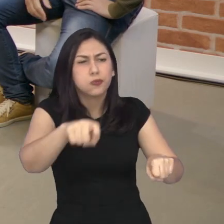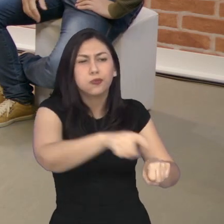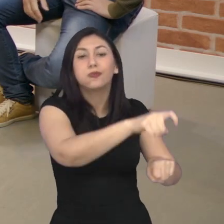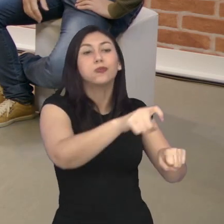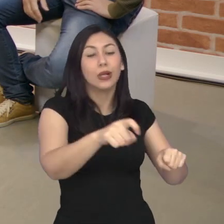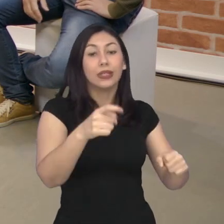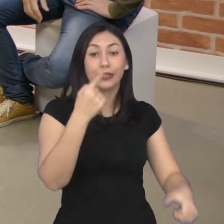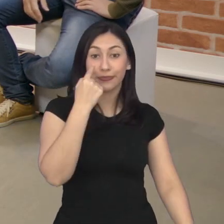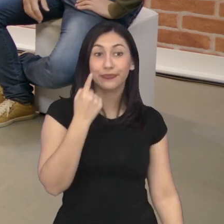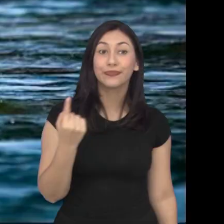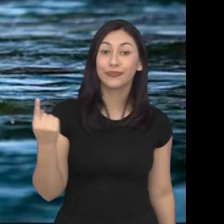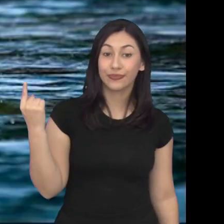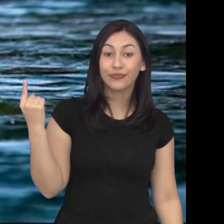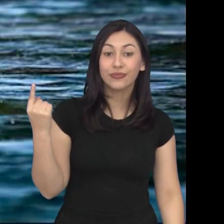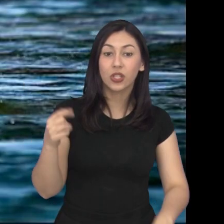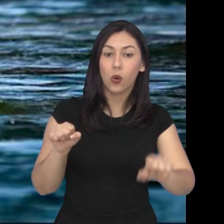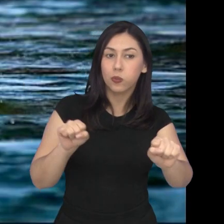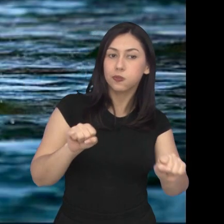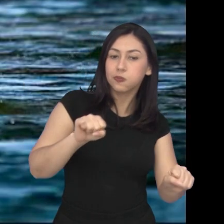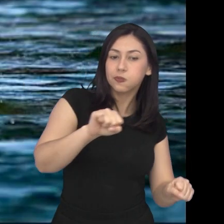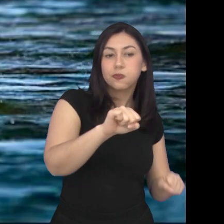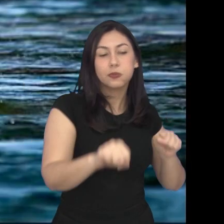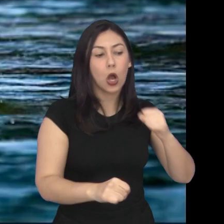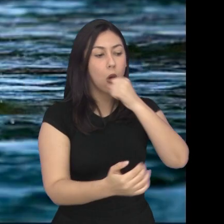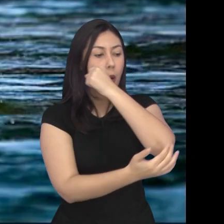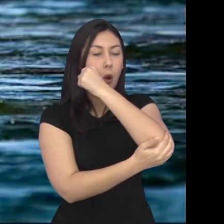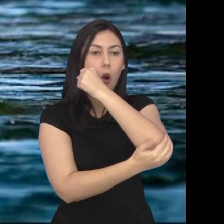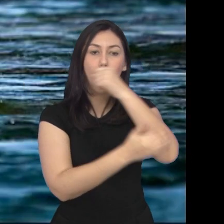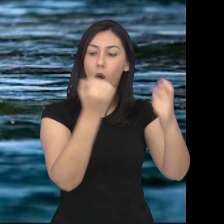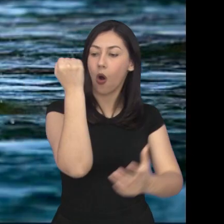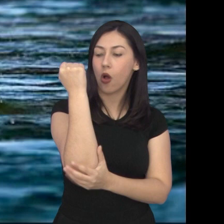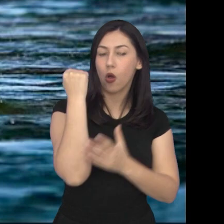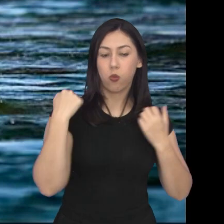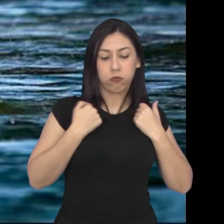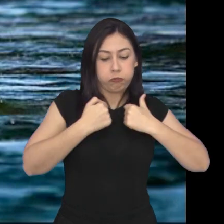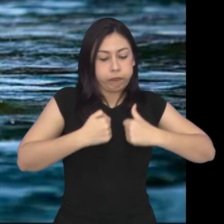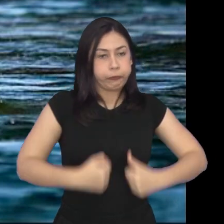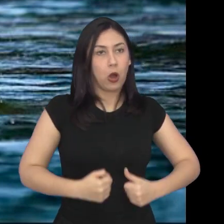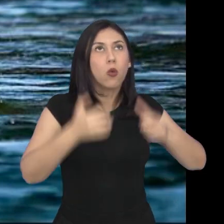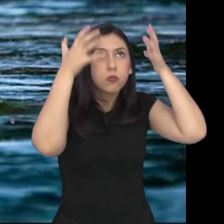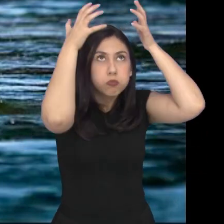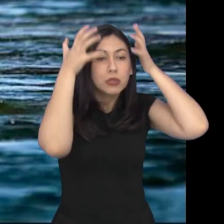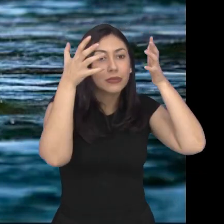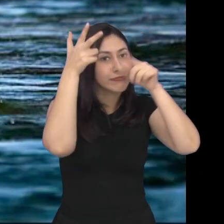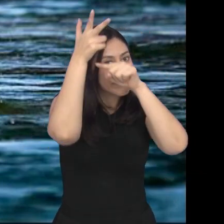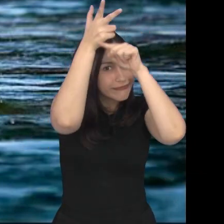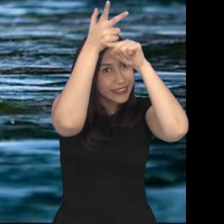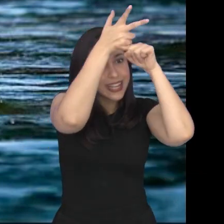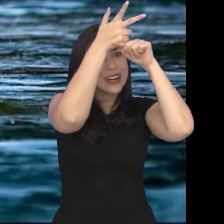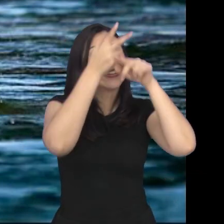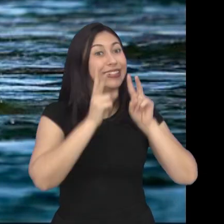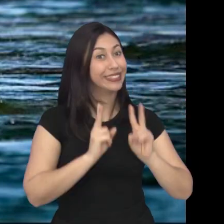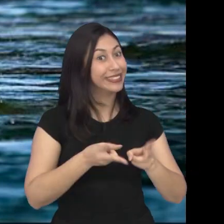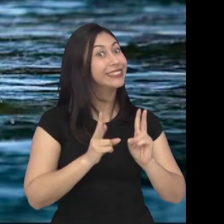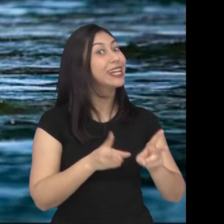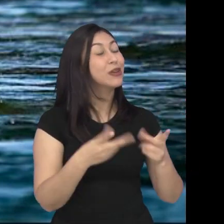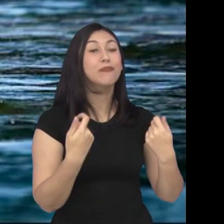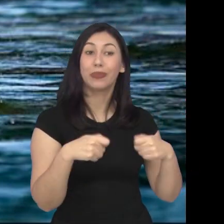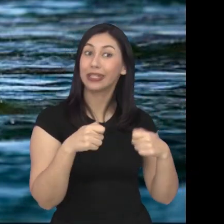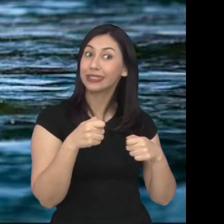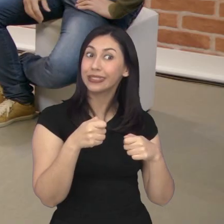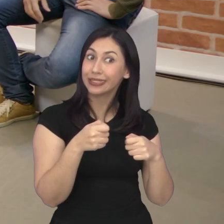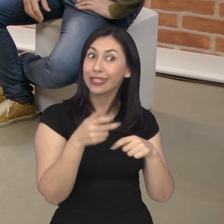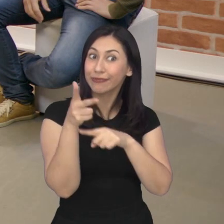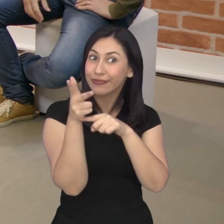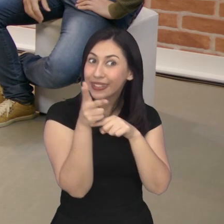Esse é o caiaque, né? O remo também, pode ver a cotoveleira, o colete salva-vidas, o capacete, a câmera, né? Sempre junto, obrigatório. Tem que